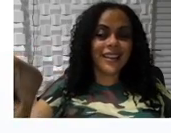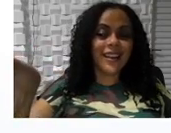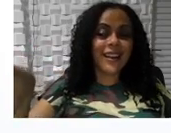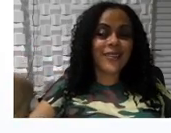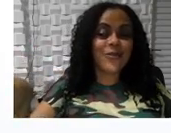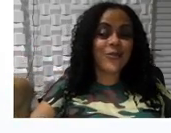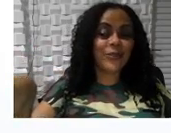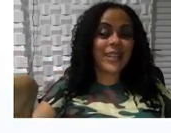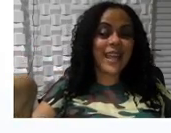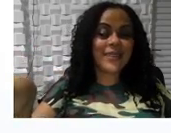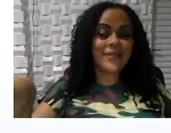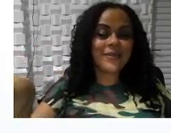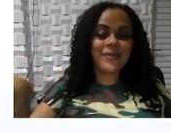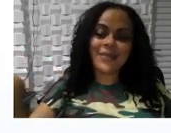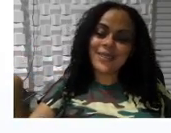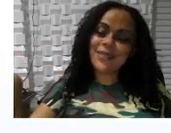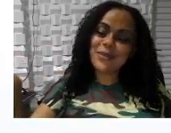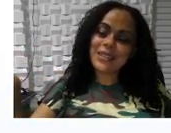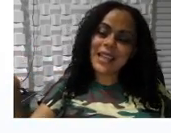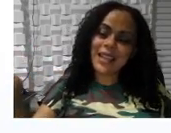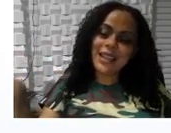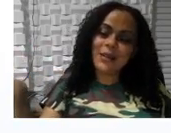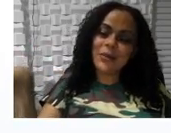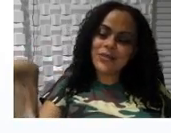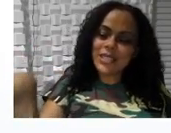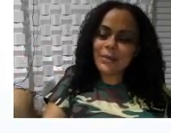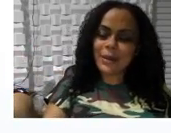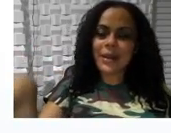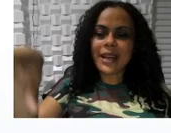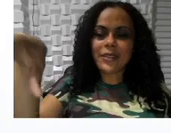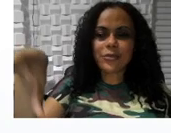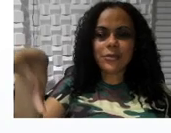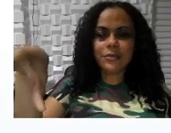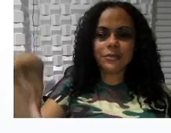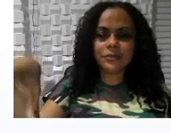O contrário. Então, vamos lá. Mãozinha para baixo.